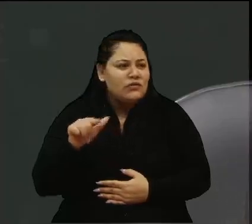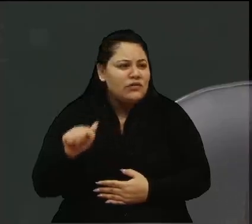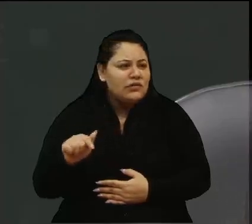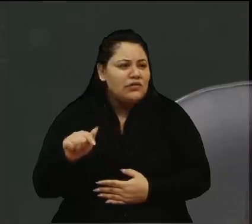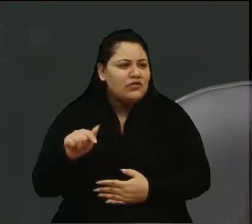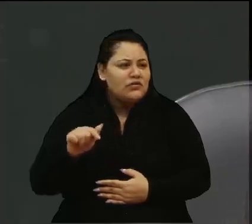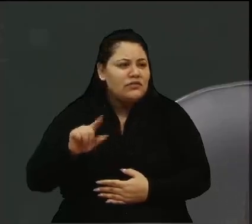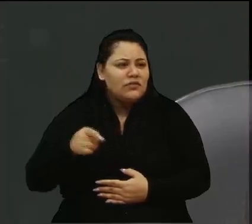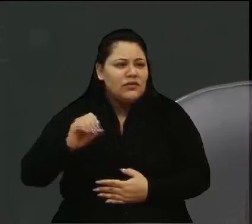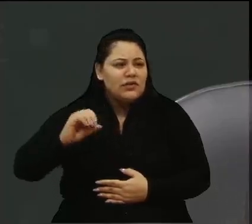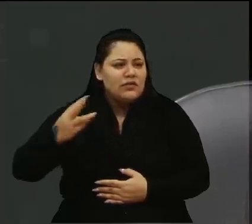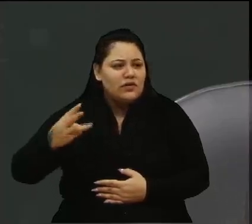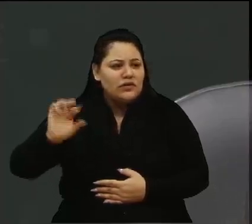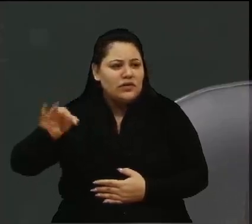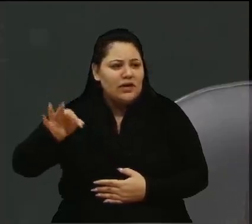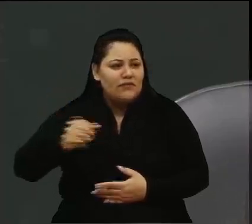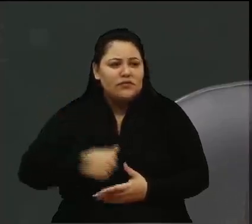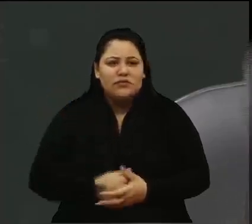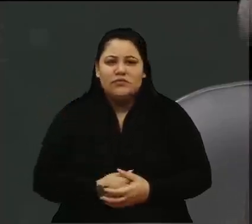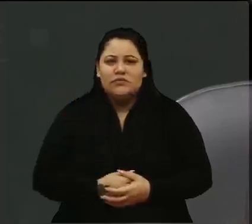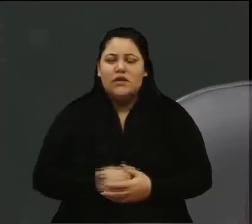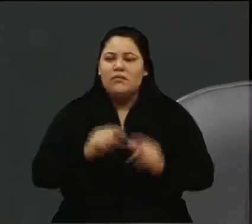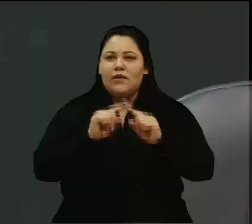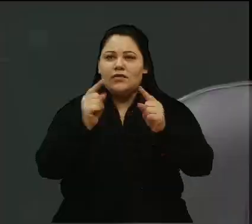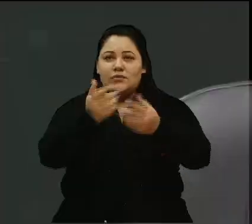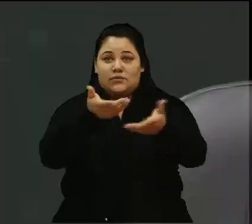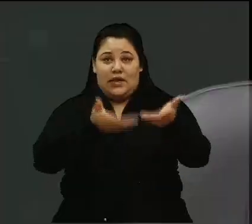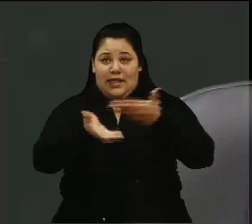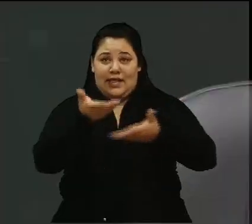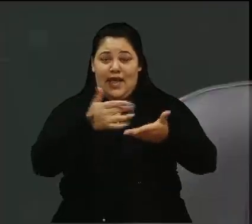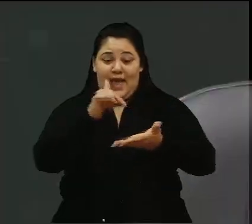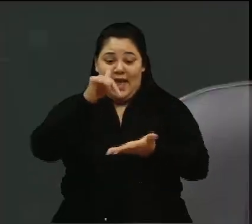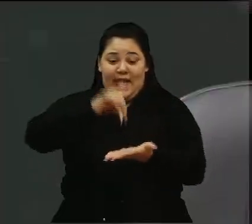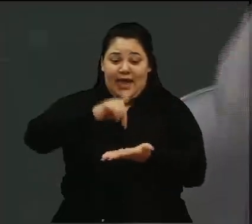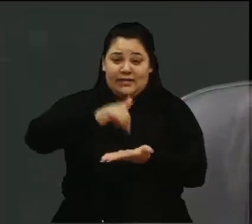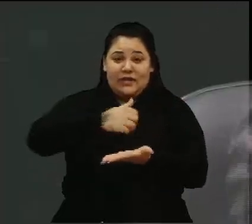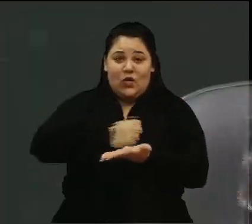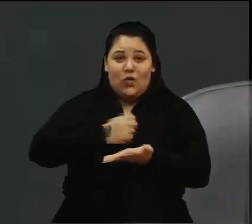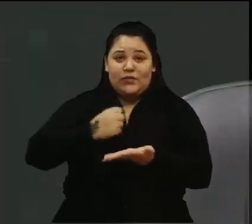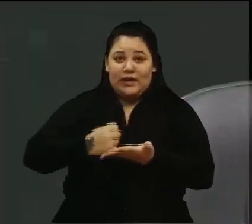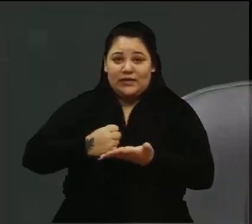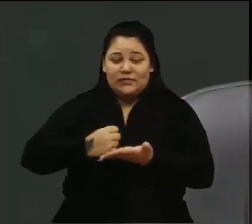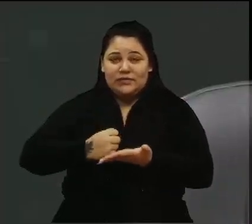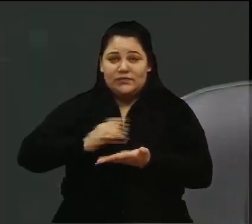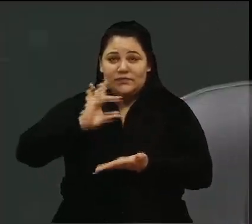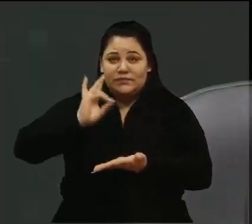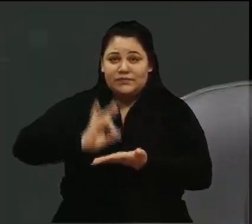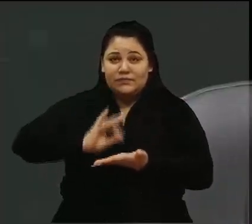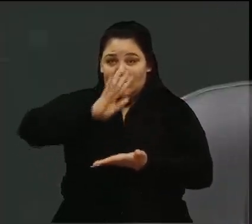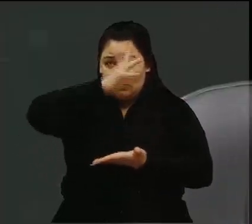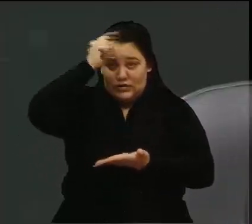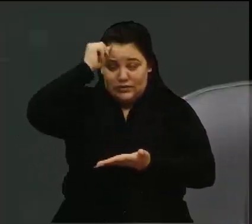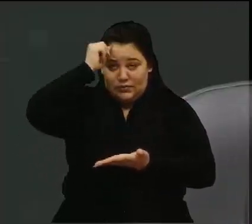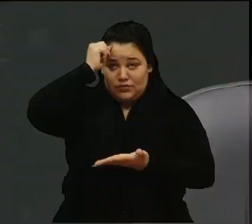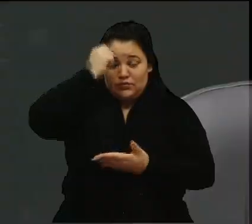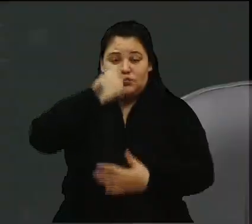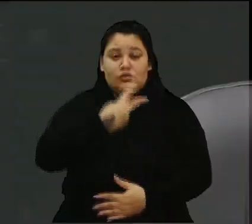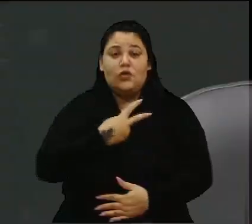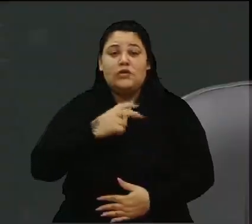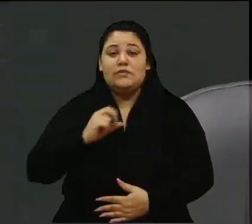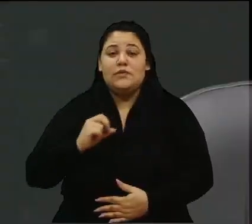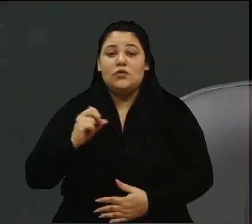1.822.917,03. Mas o que eu queria tratar é que esse contrato foi firmado pelo município em